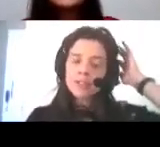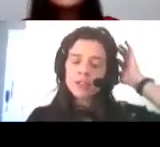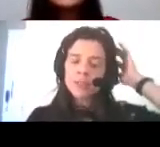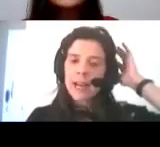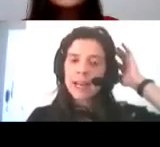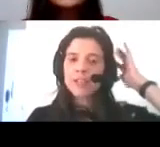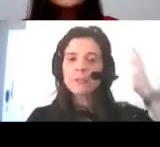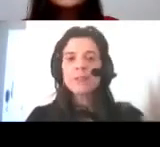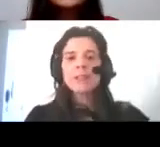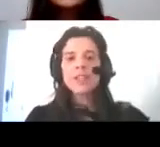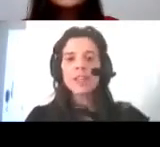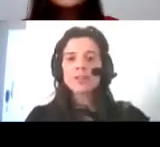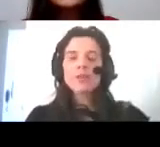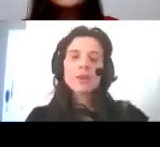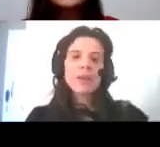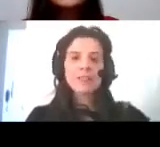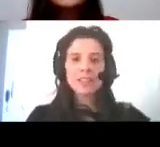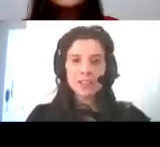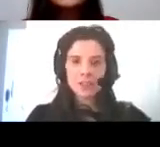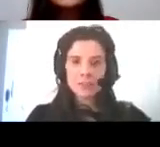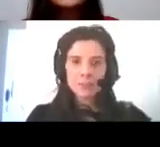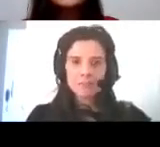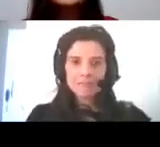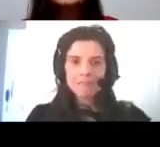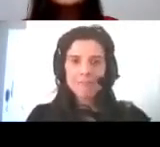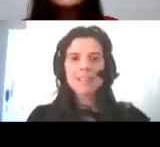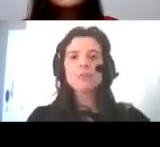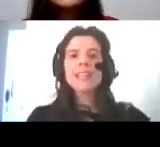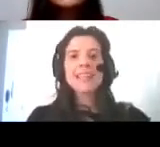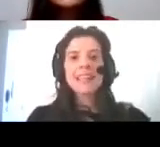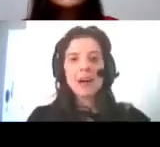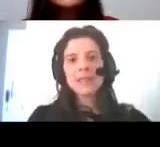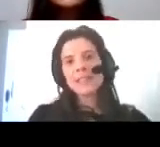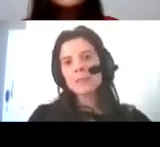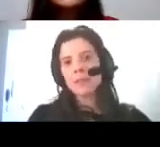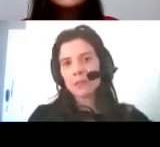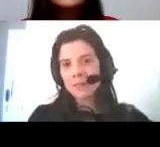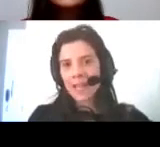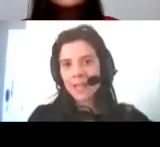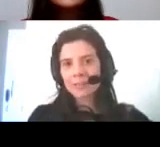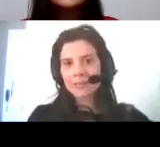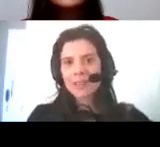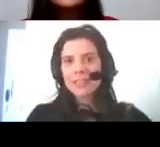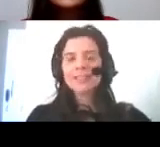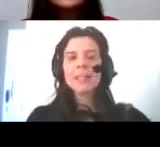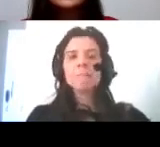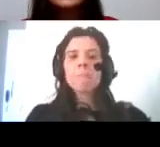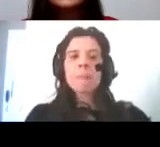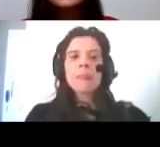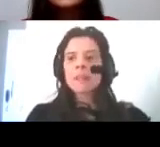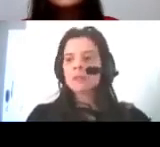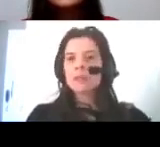da legitimidade, gente, todo ato é legítimo, tá? Tudo é legal até que se prove o contrário. Então,